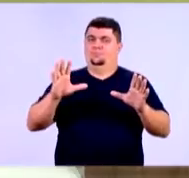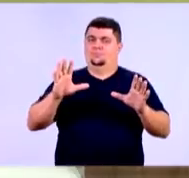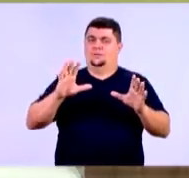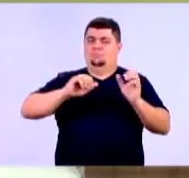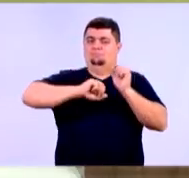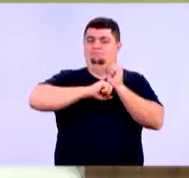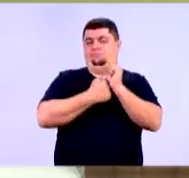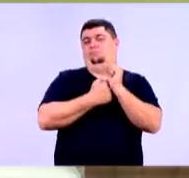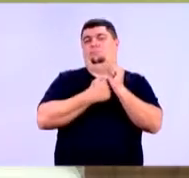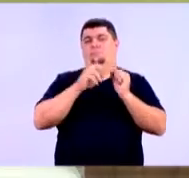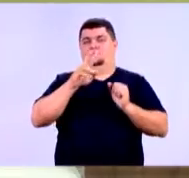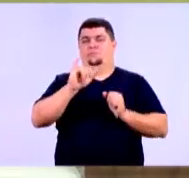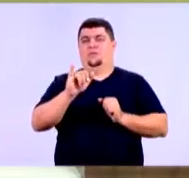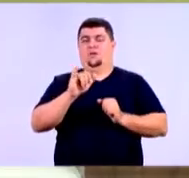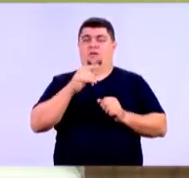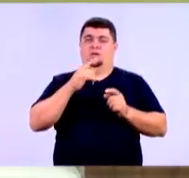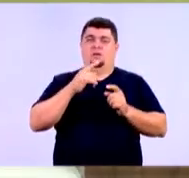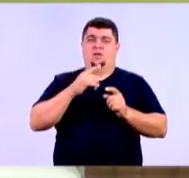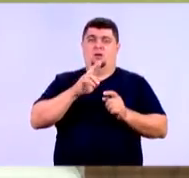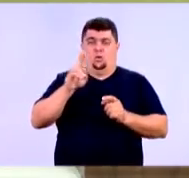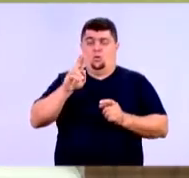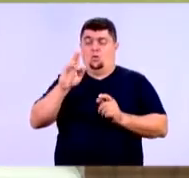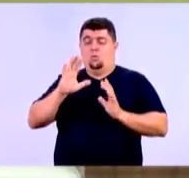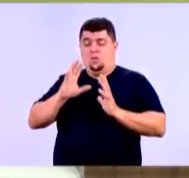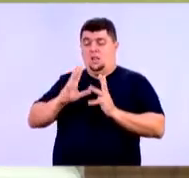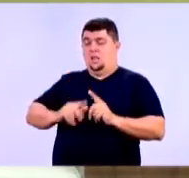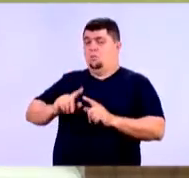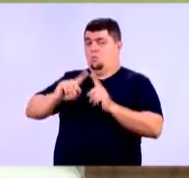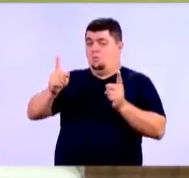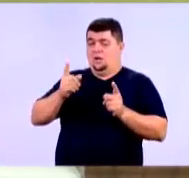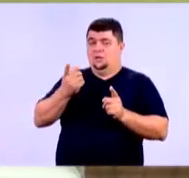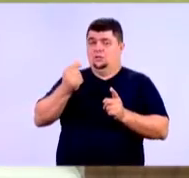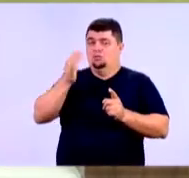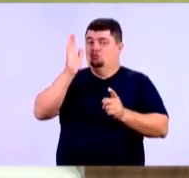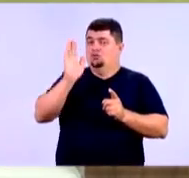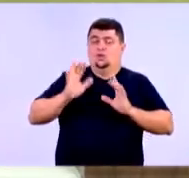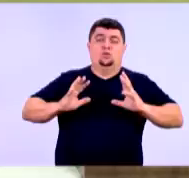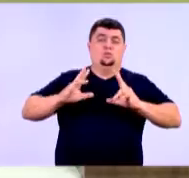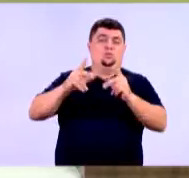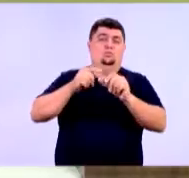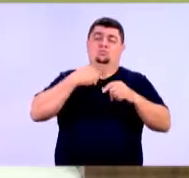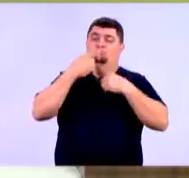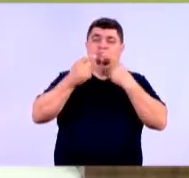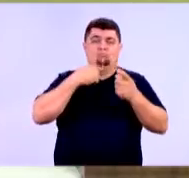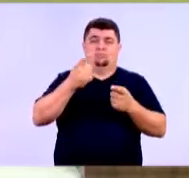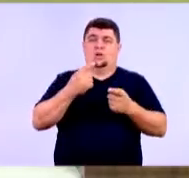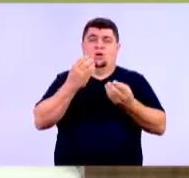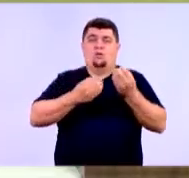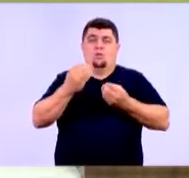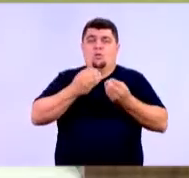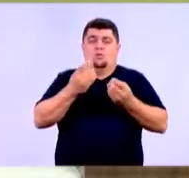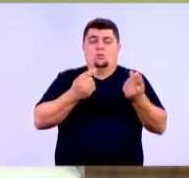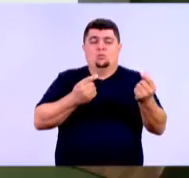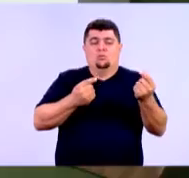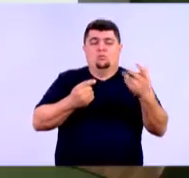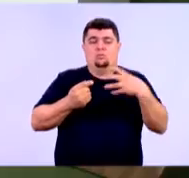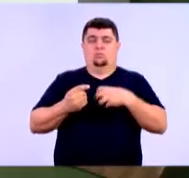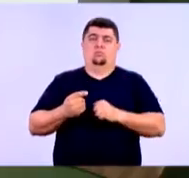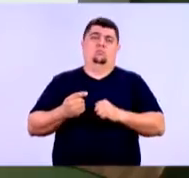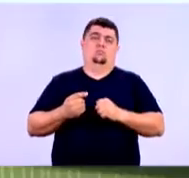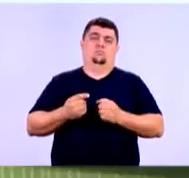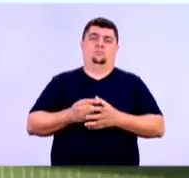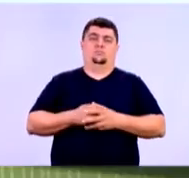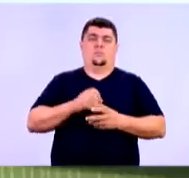principalmente com isso, né? Esse é o cerne da questão do risco de crédito. Como que ela vai receber esses recursos? E se você, por